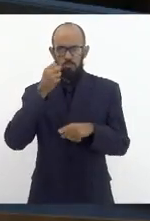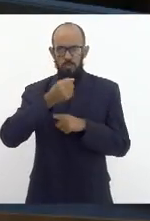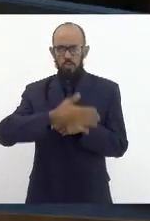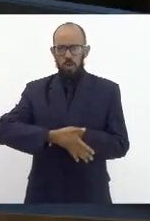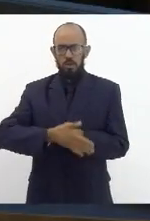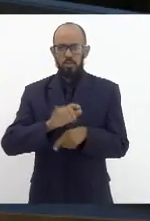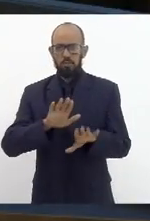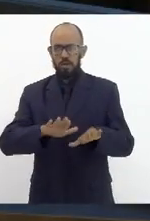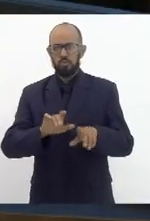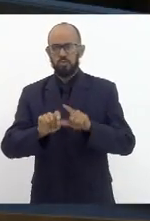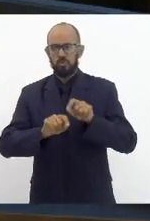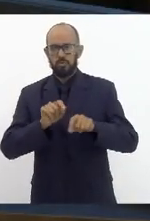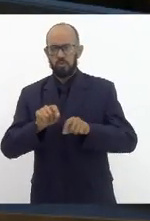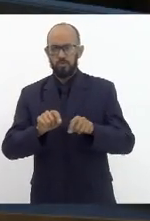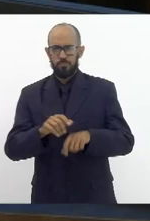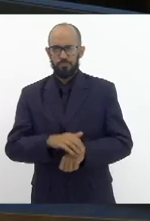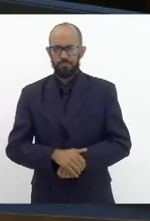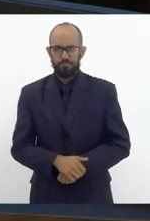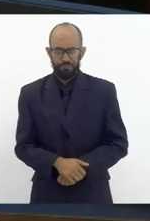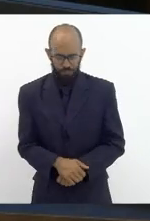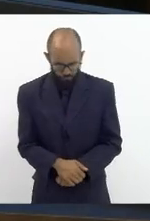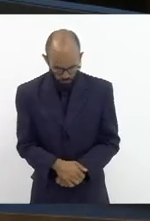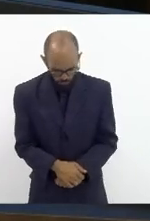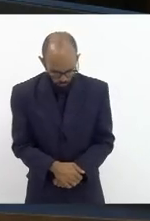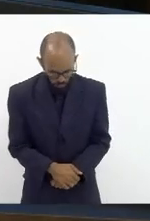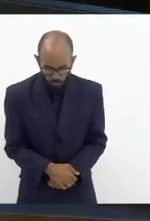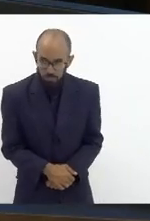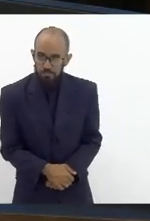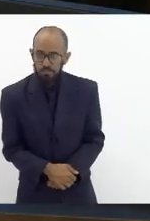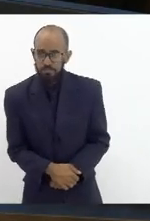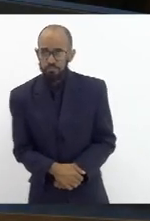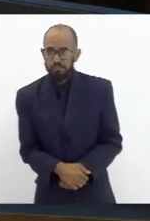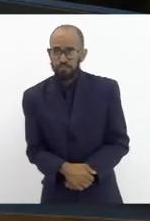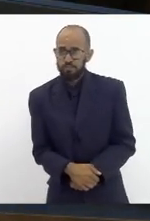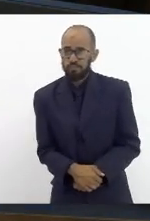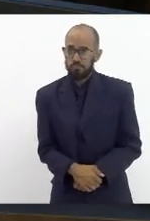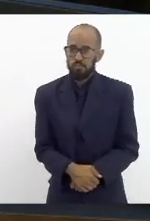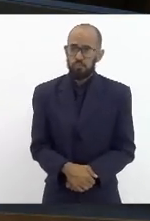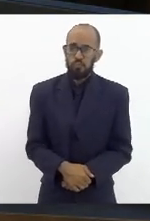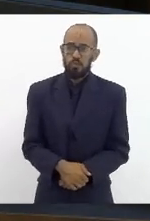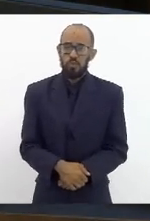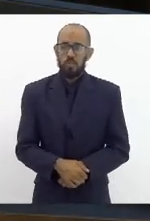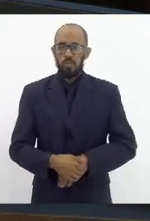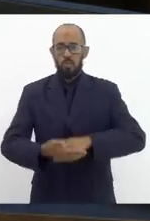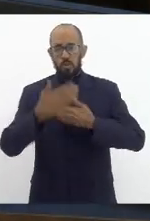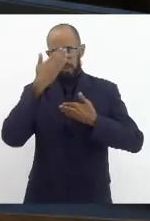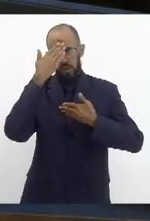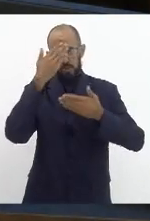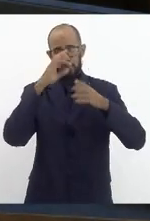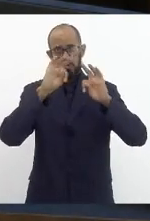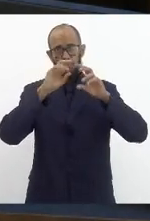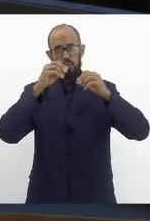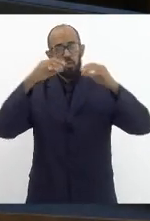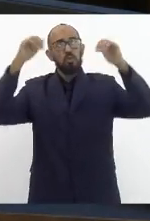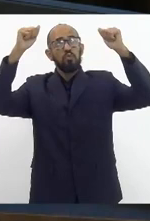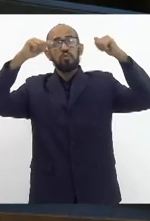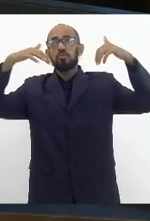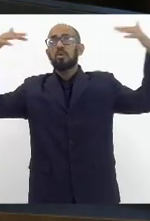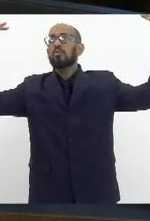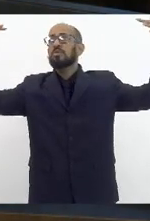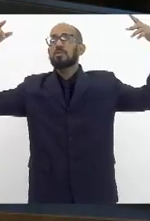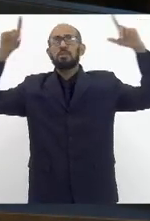digo, deputado Carlos Augusto, deputada Marta Rocha, essas primeiras fileiras aqui, cumprimento, vejo todas as pessoas da galeria, cumprimento a